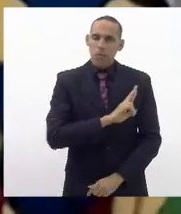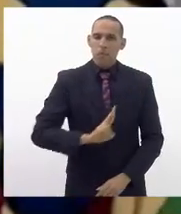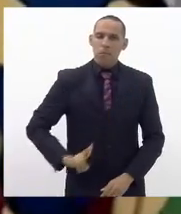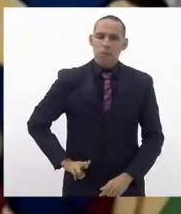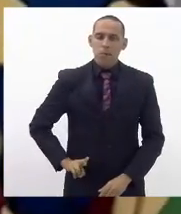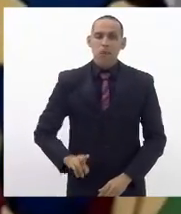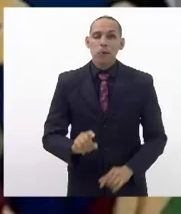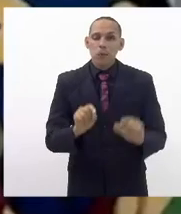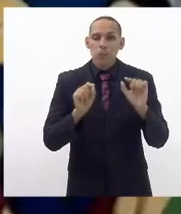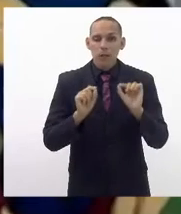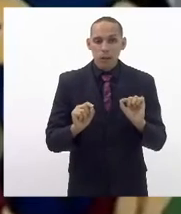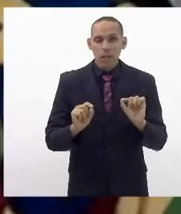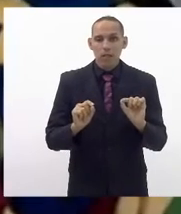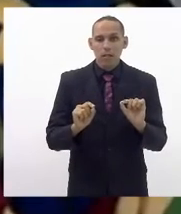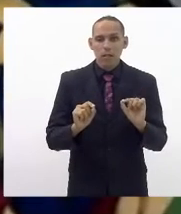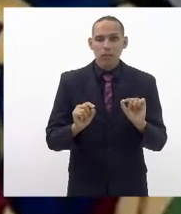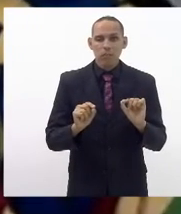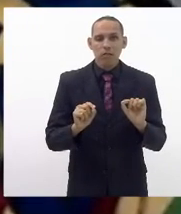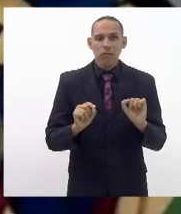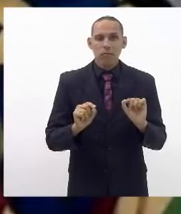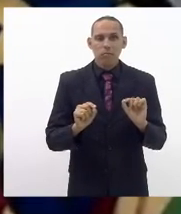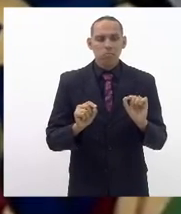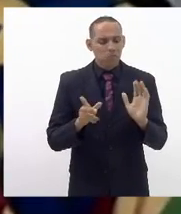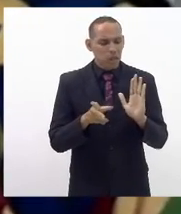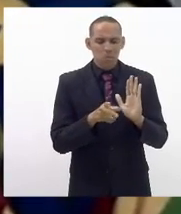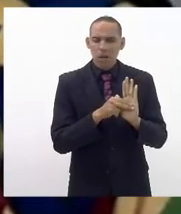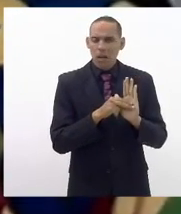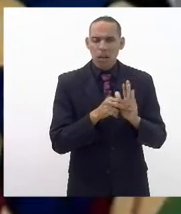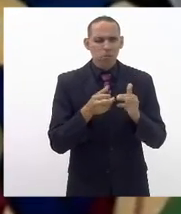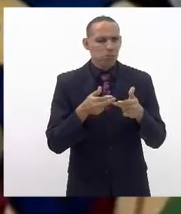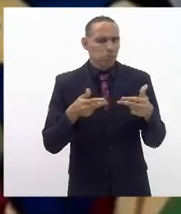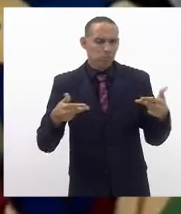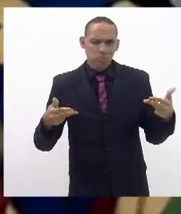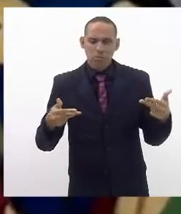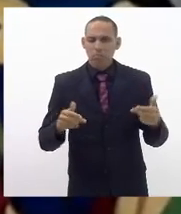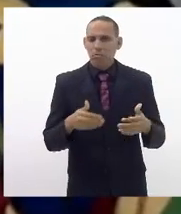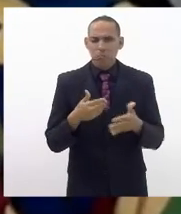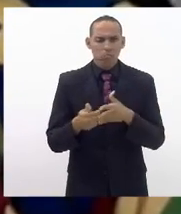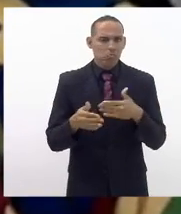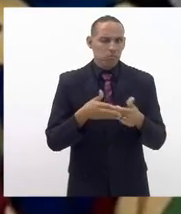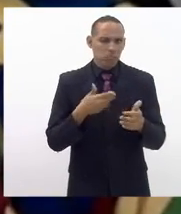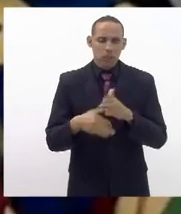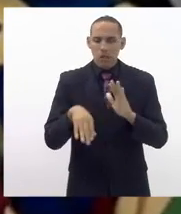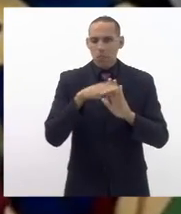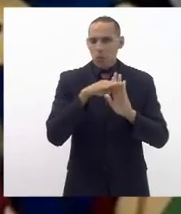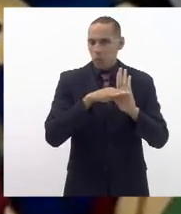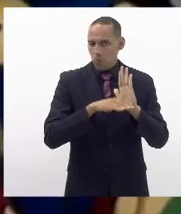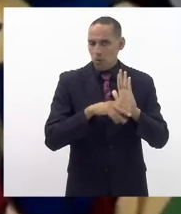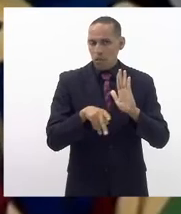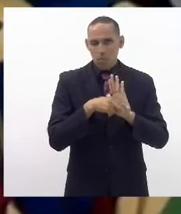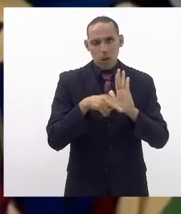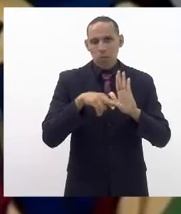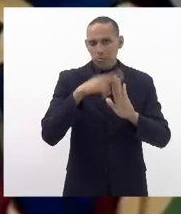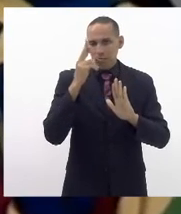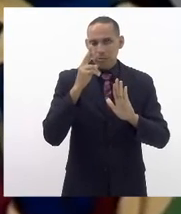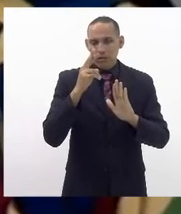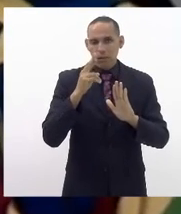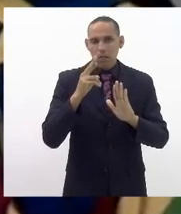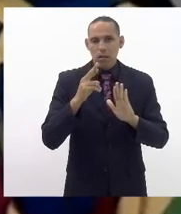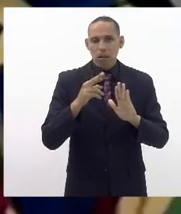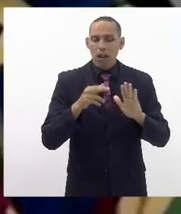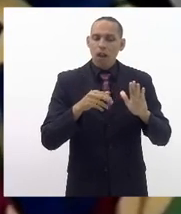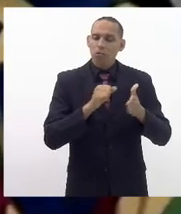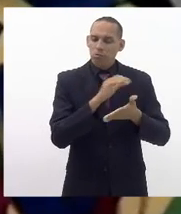de proceder, seja com aplicação de emendas, seja com qualquer que fosse o procedimento regimental, no